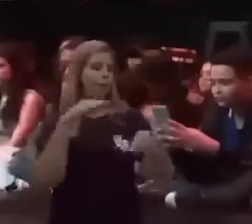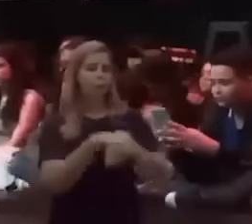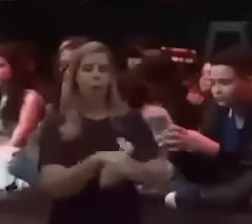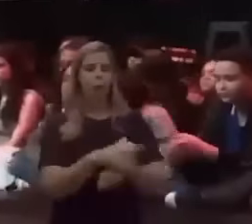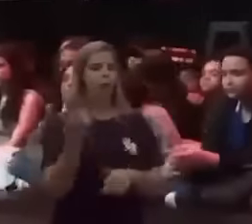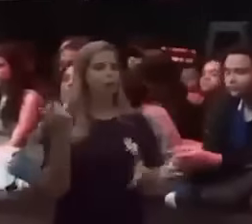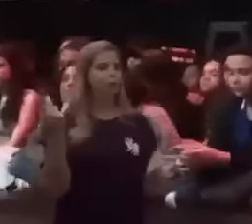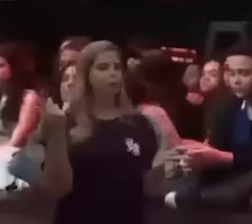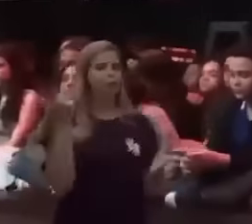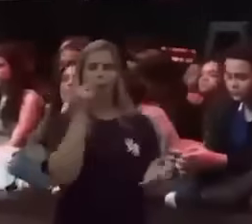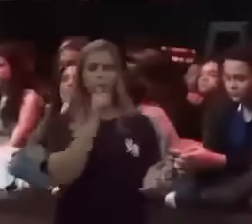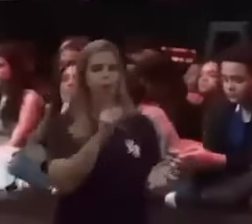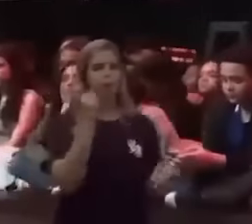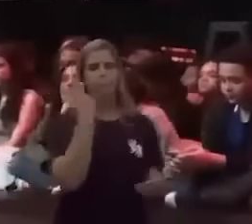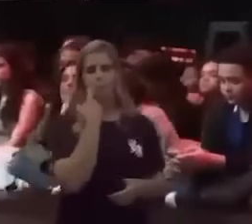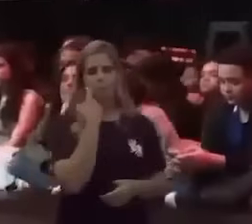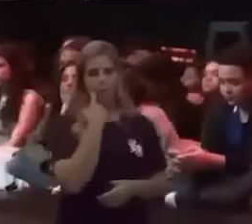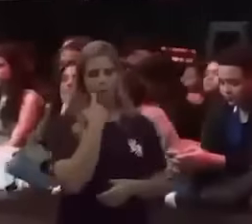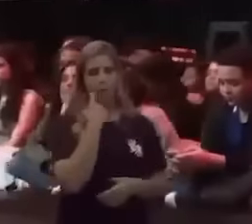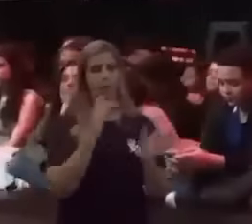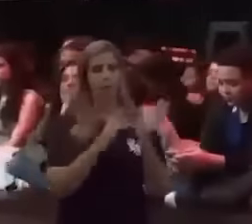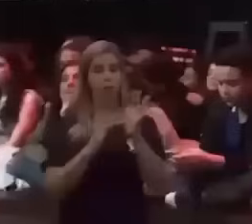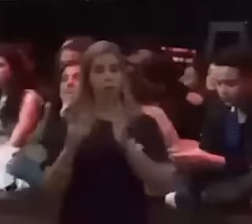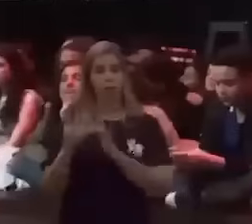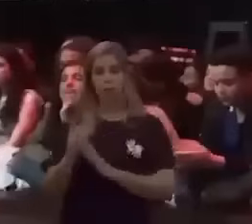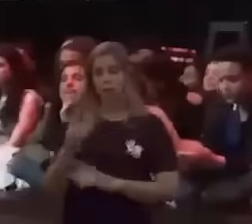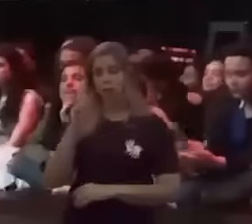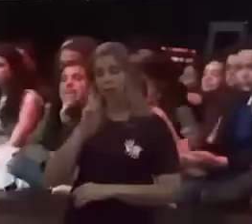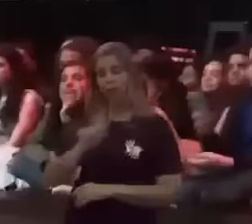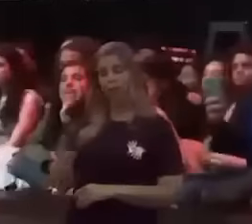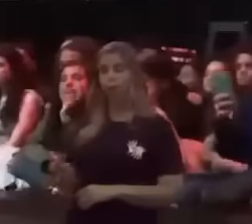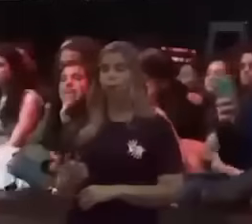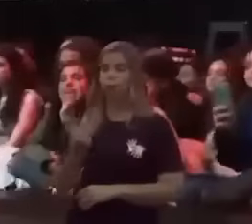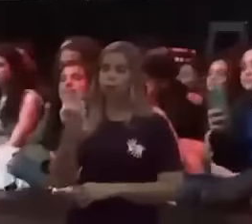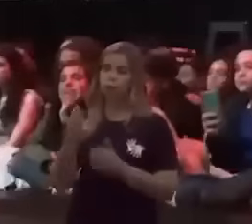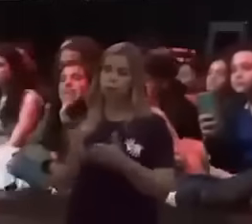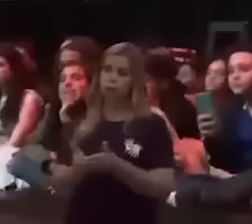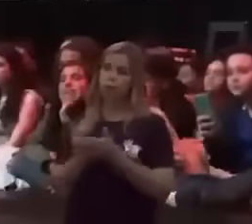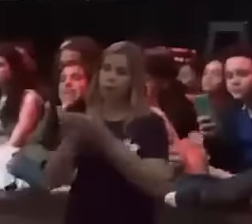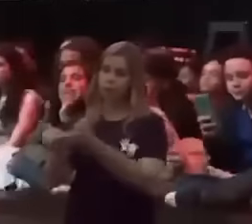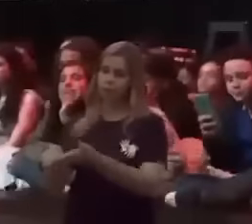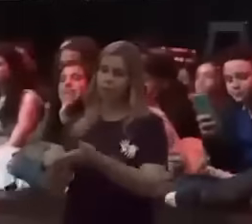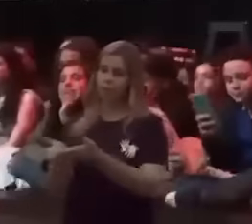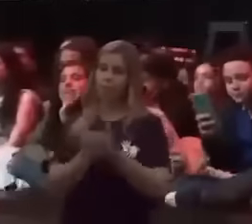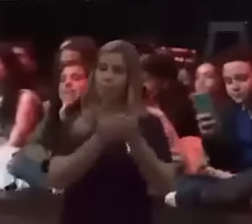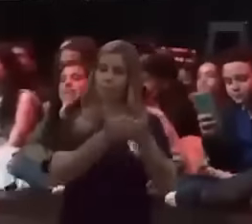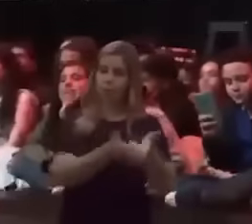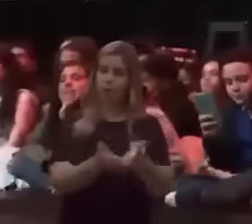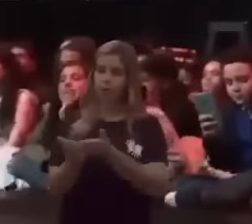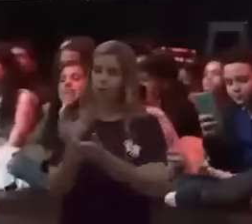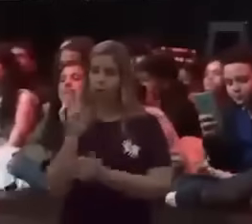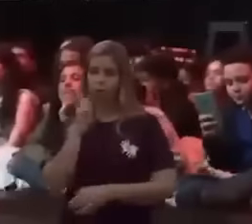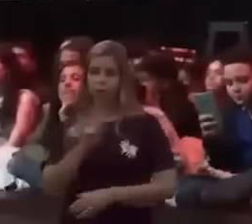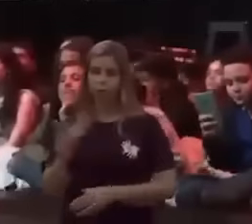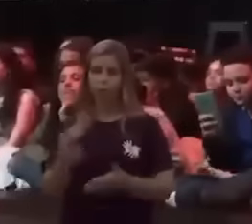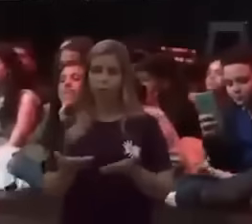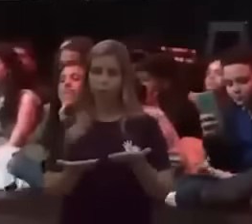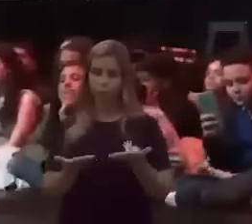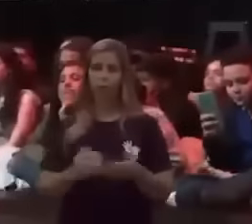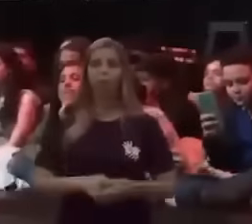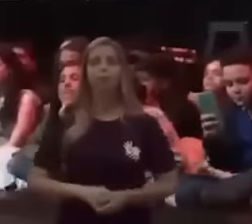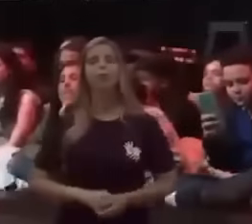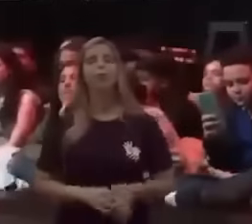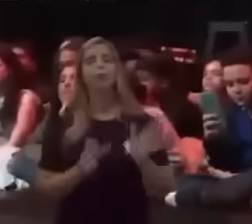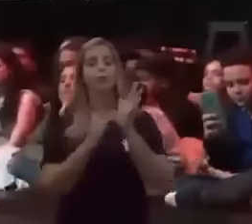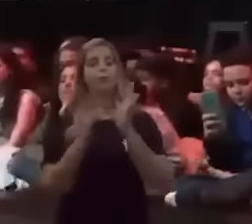diz a Bíblia que Jesus viu 2 barcos ancorados, um era o barco do Pedro, e Jesus propositadamente entra no barco de Pedro e